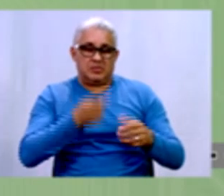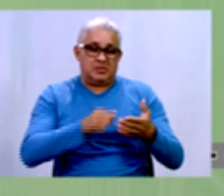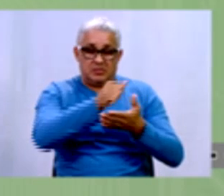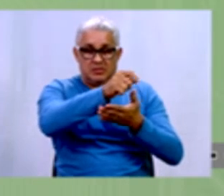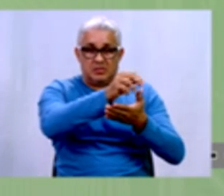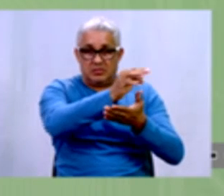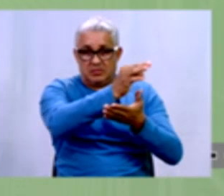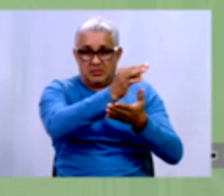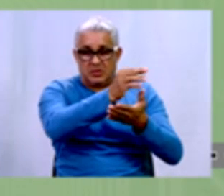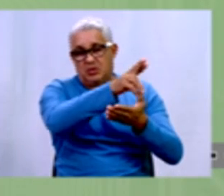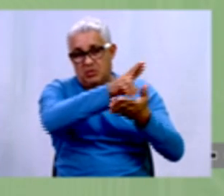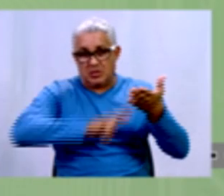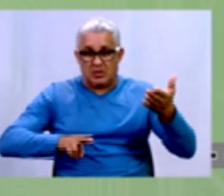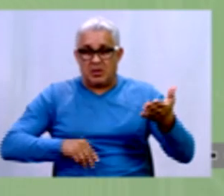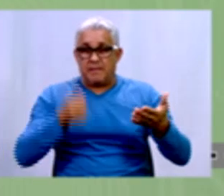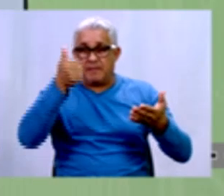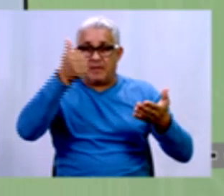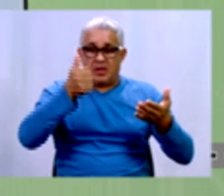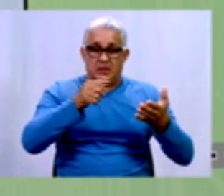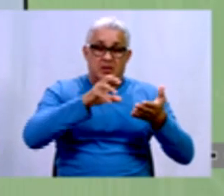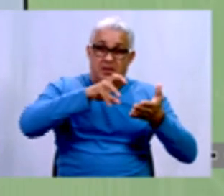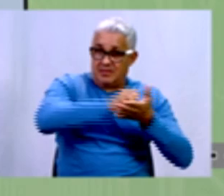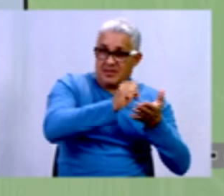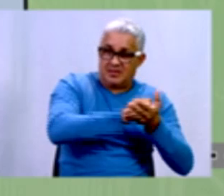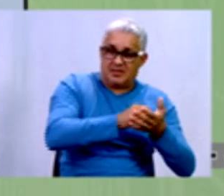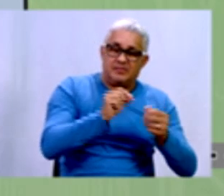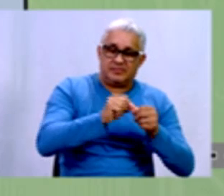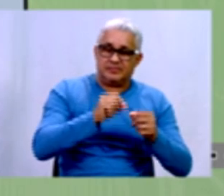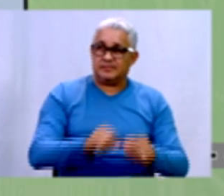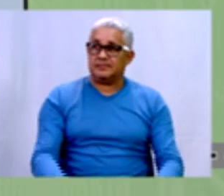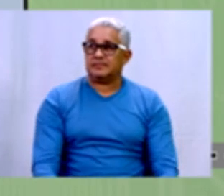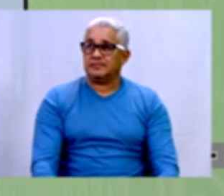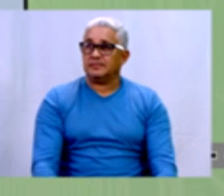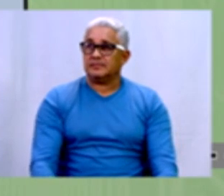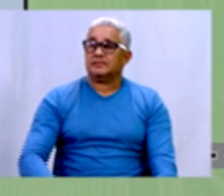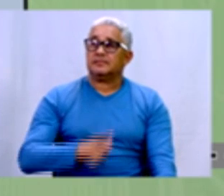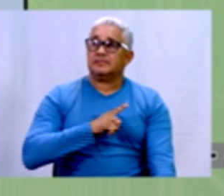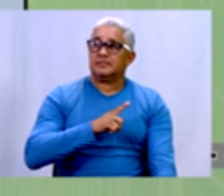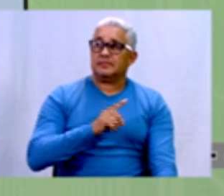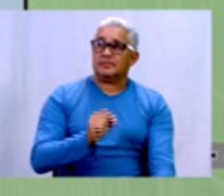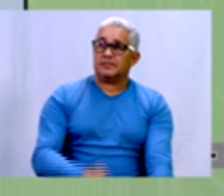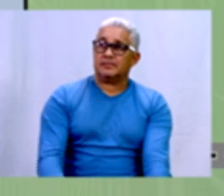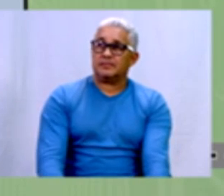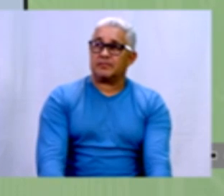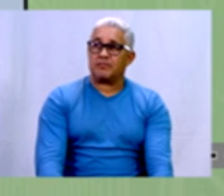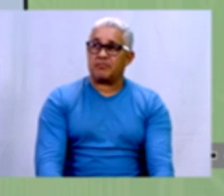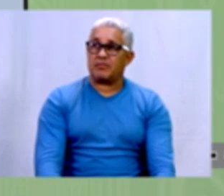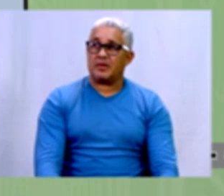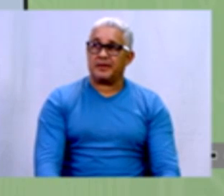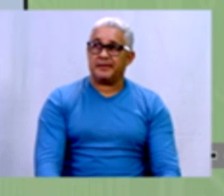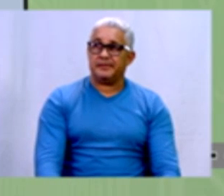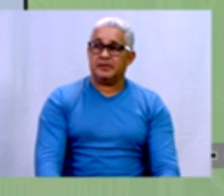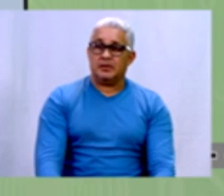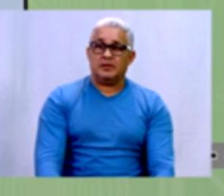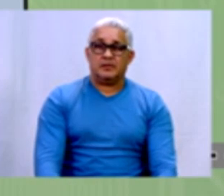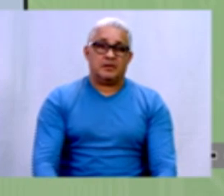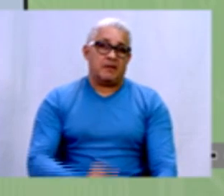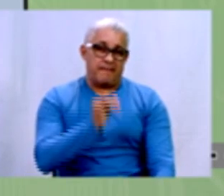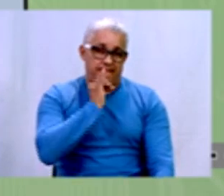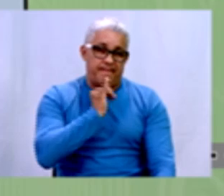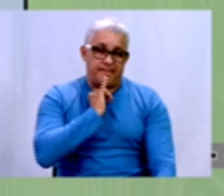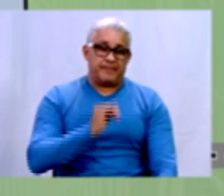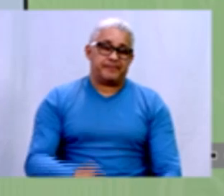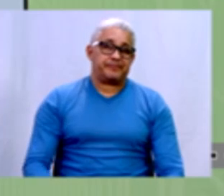feito, primeiramente, a parte do cadastro. Aí temos, então, um exemplo de